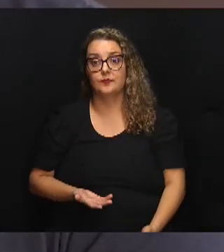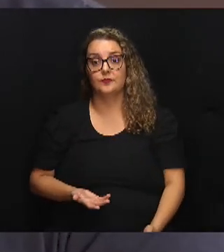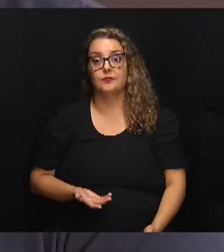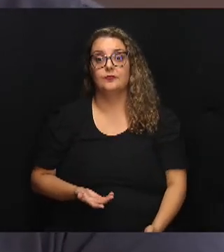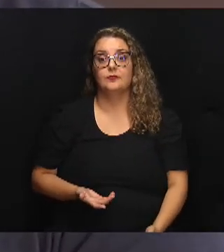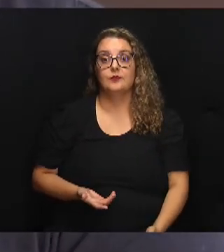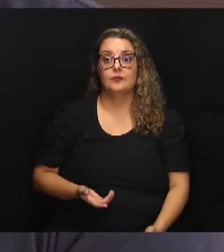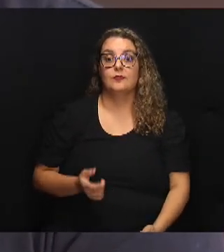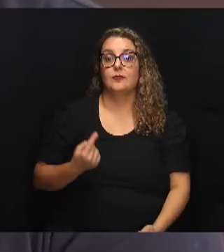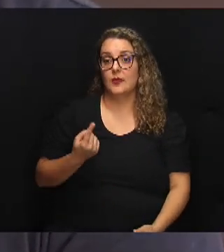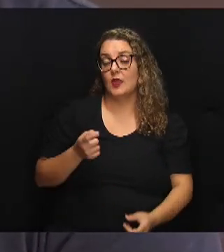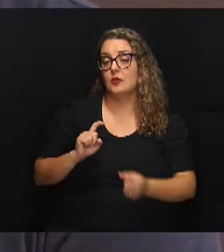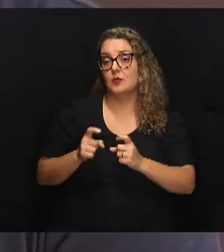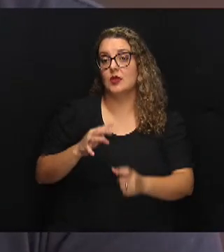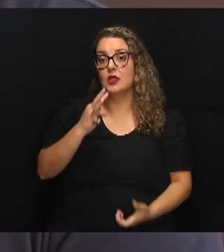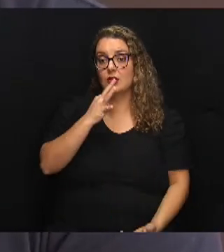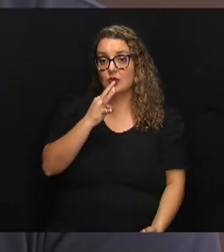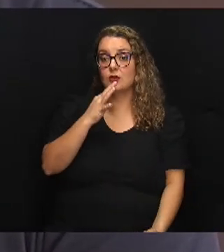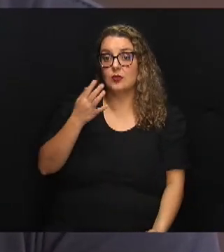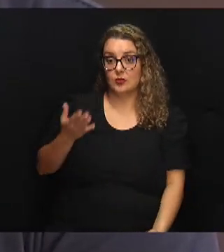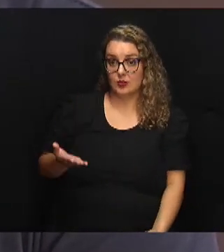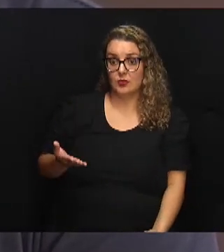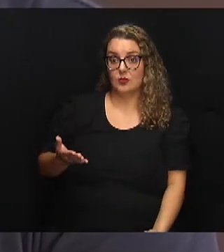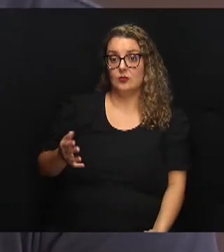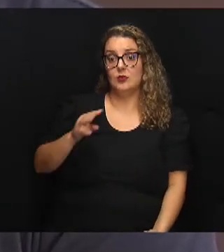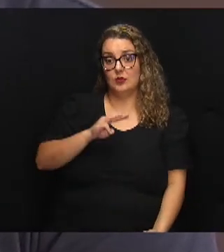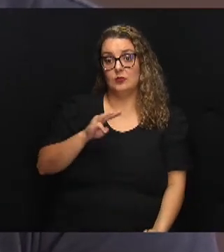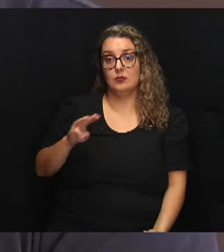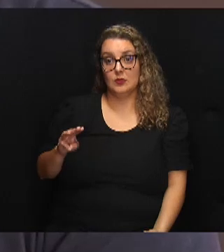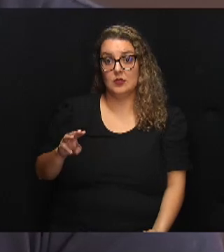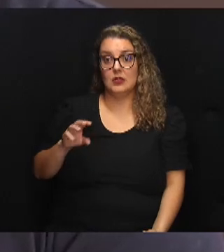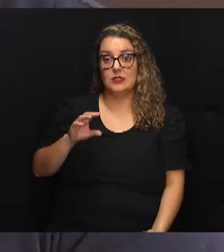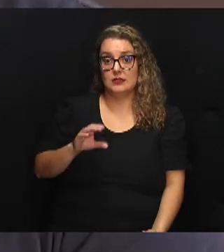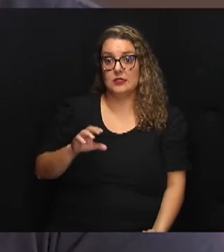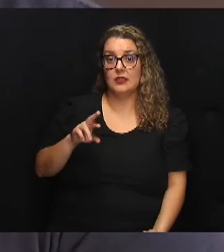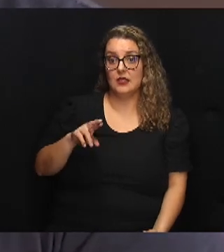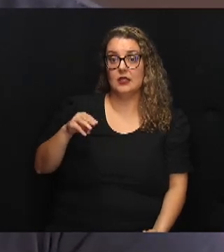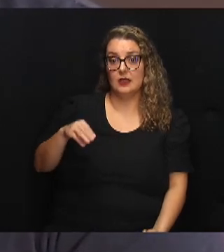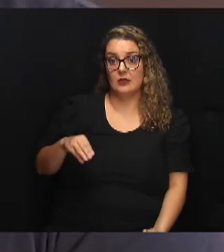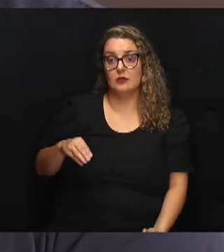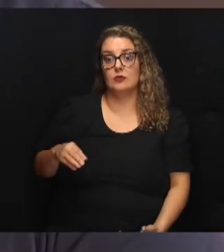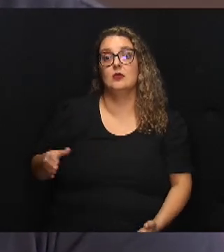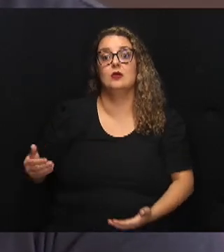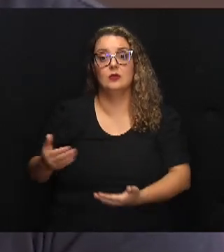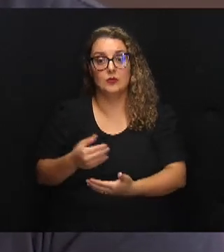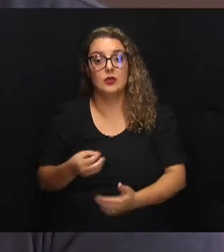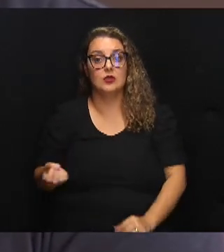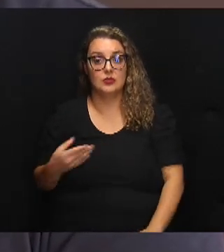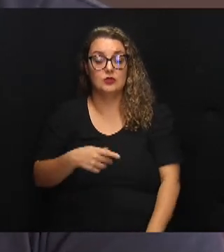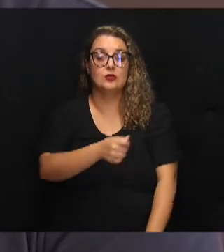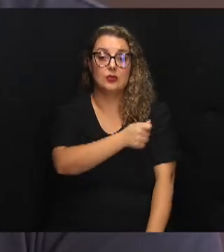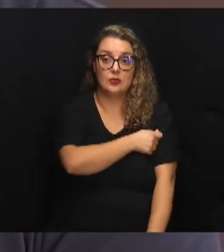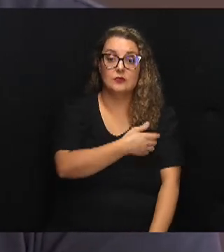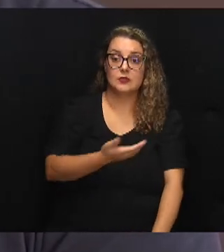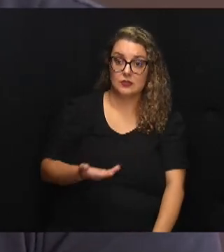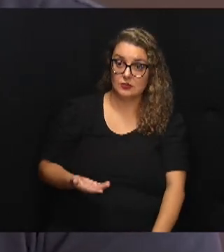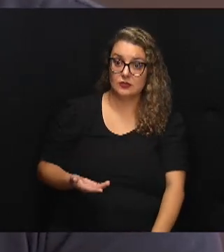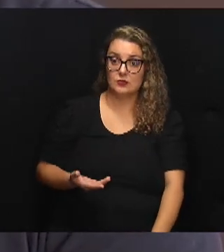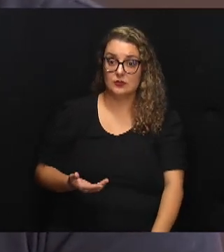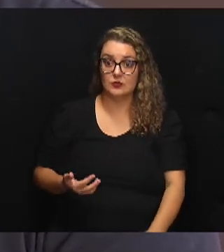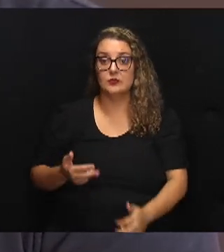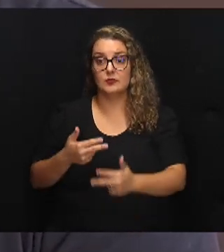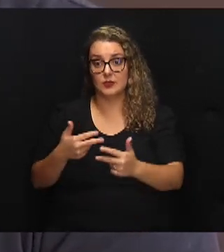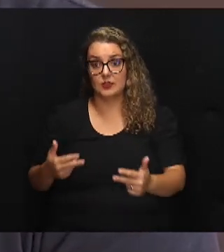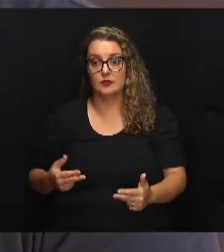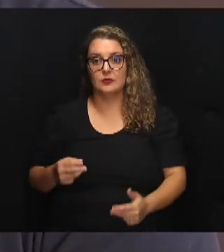em uma das reuniões, eu conheci uma plataforma de CRM e também captação de novos alunos, que foi uma das coisas que